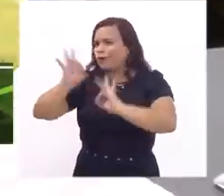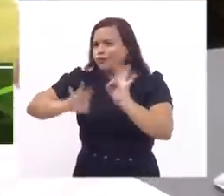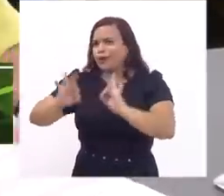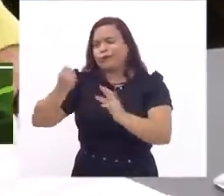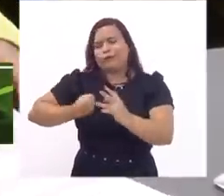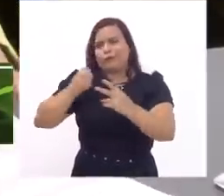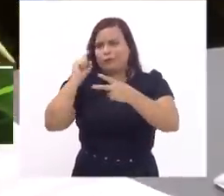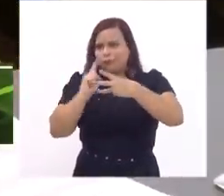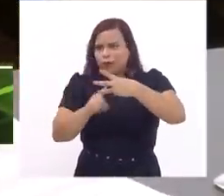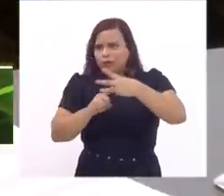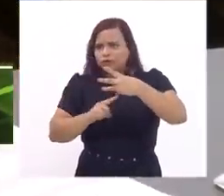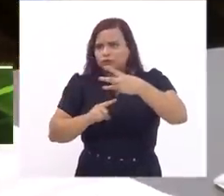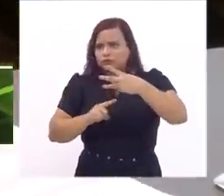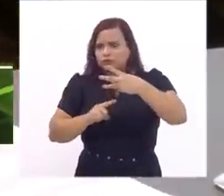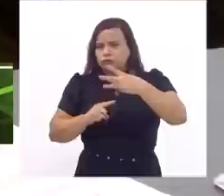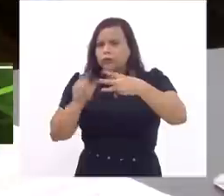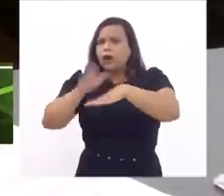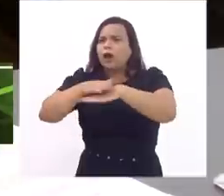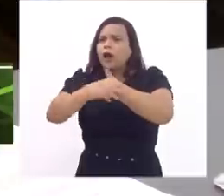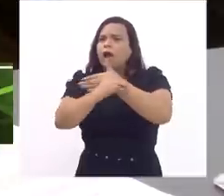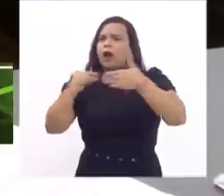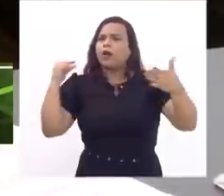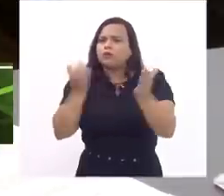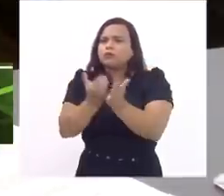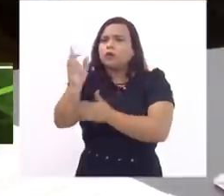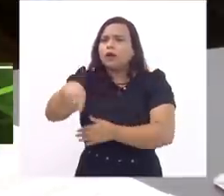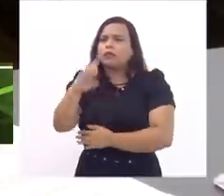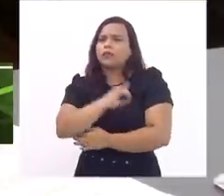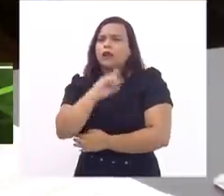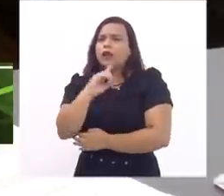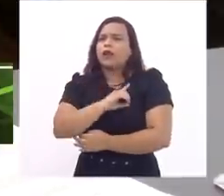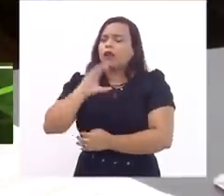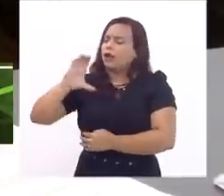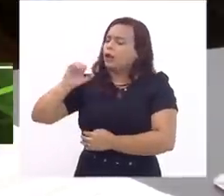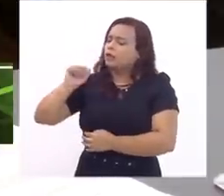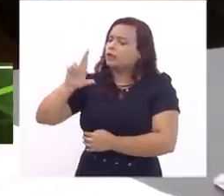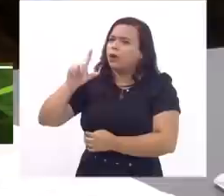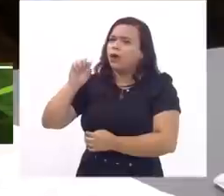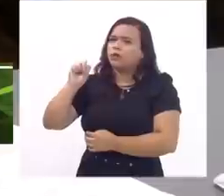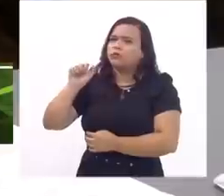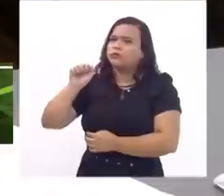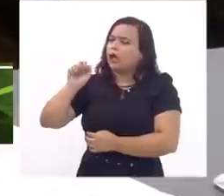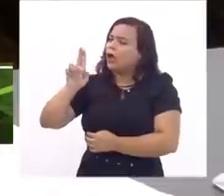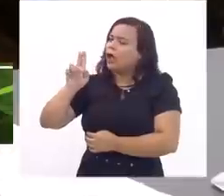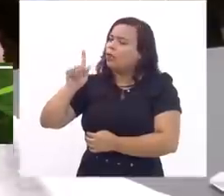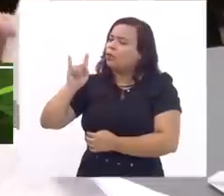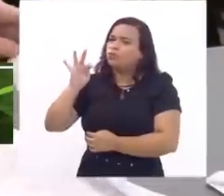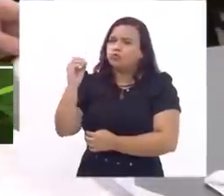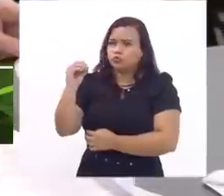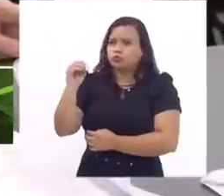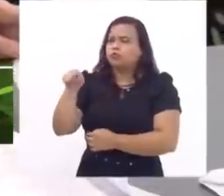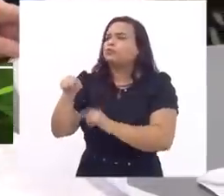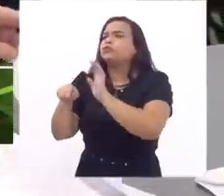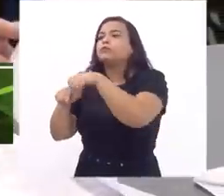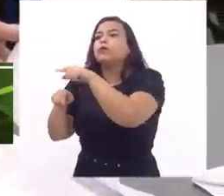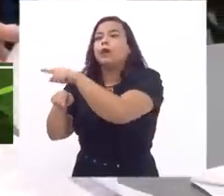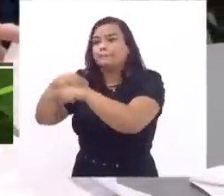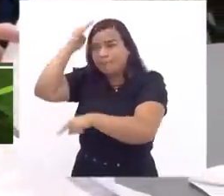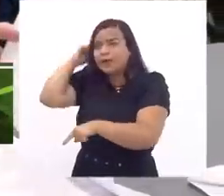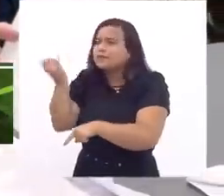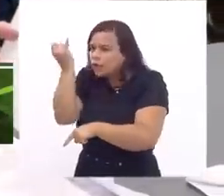3, que o autor inicial é o delegado Carlos Augusto, Marcelo, seria bom você